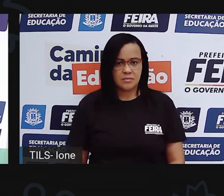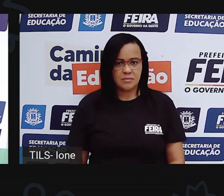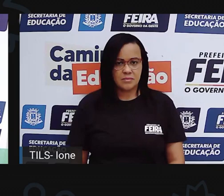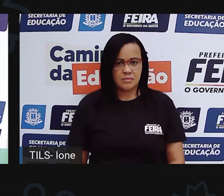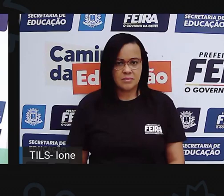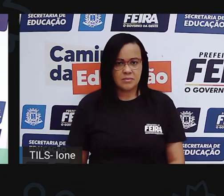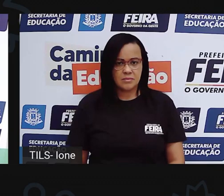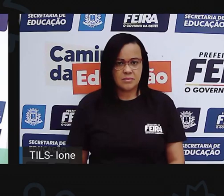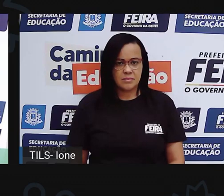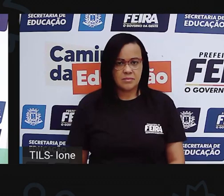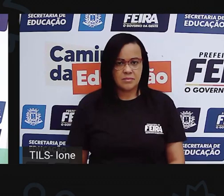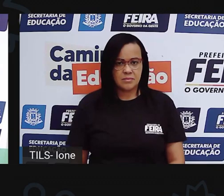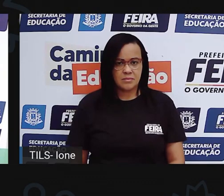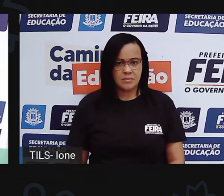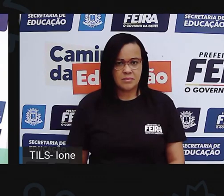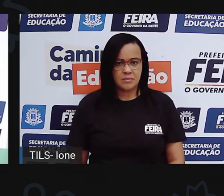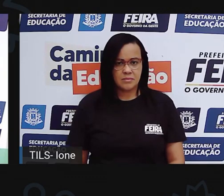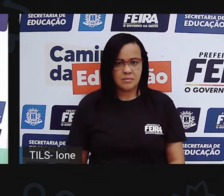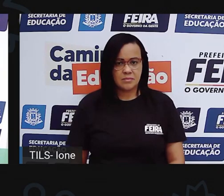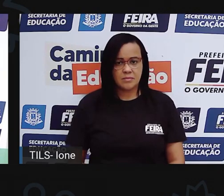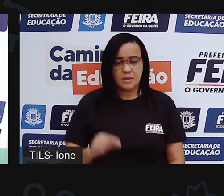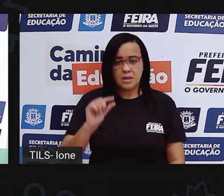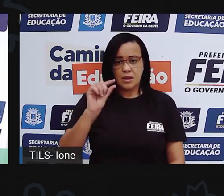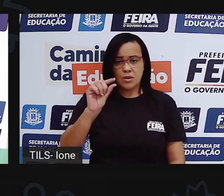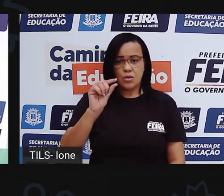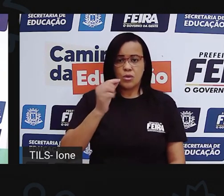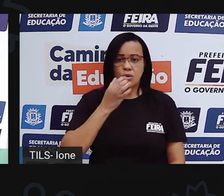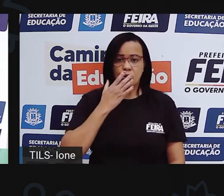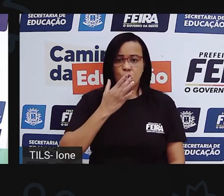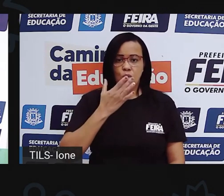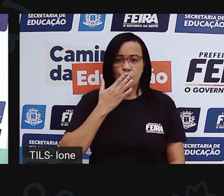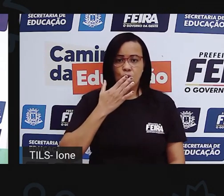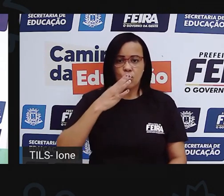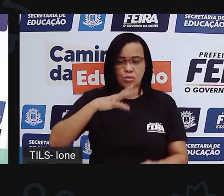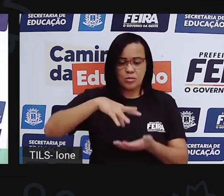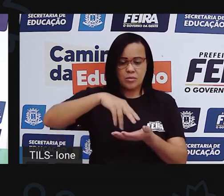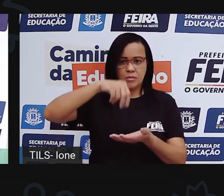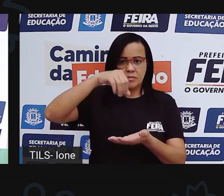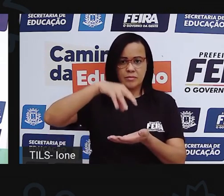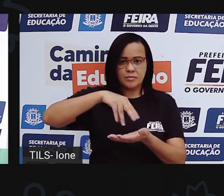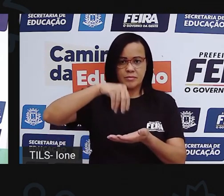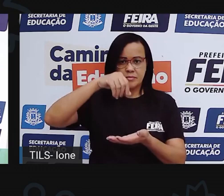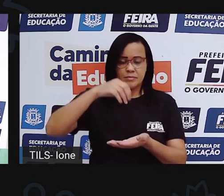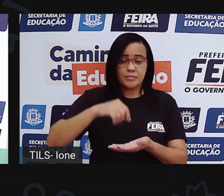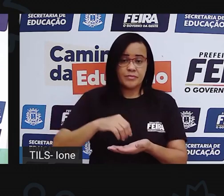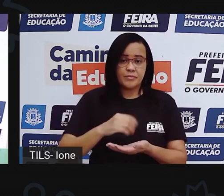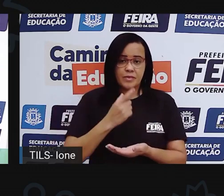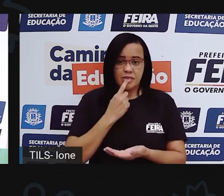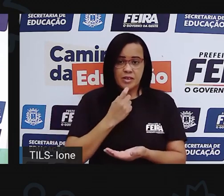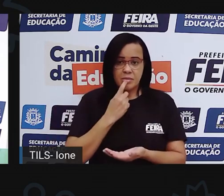Agora eu vou colocar essa lantejoula maiorzinha aqui, ó. As vermelhas.